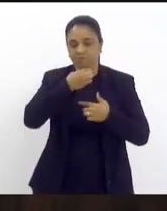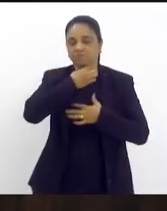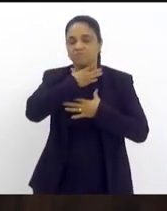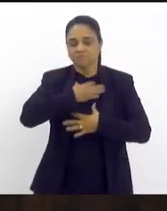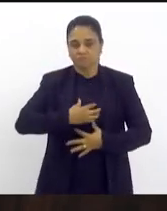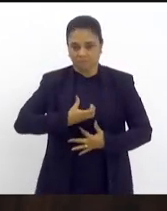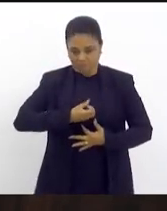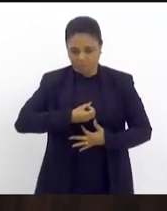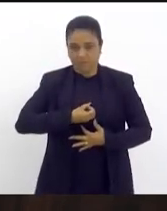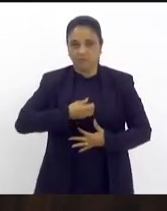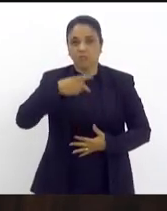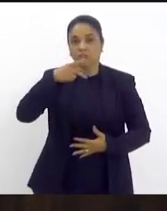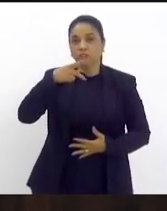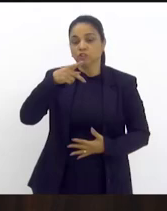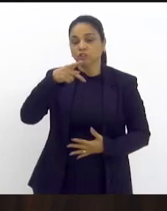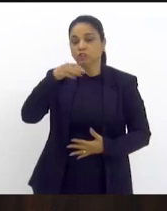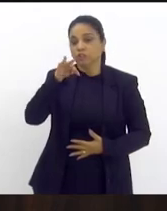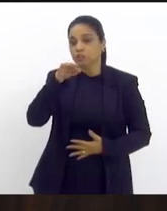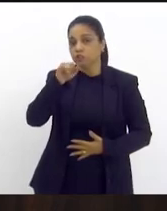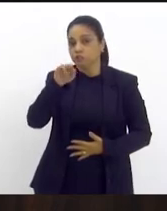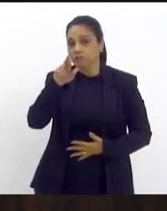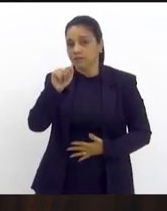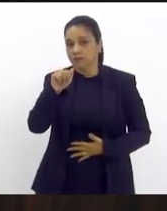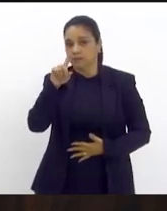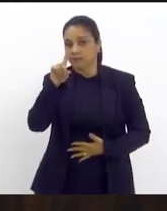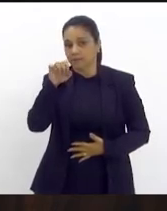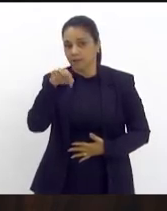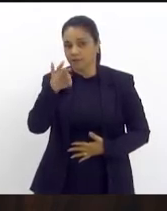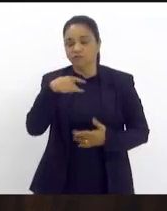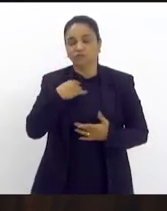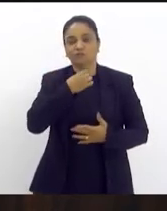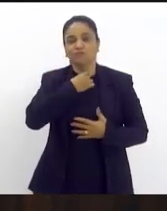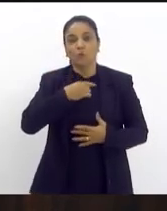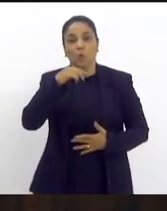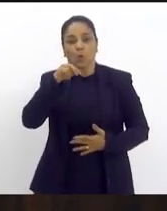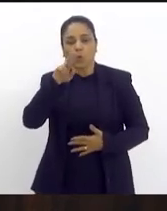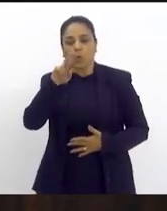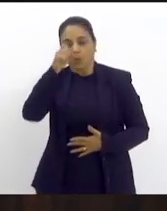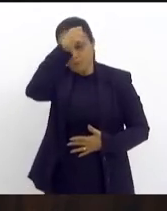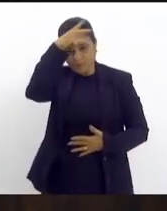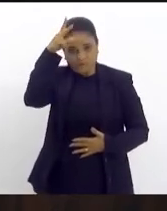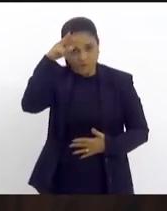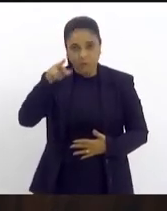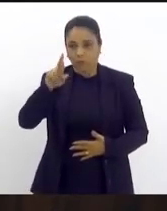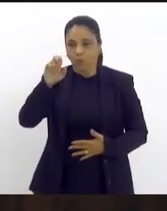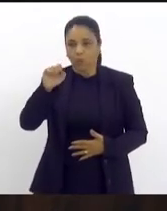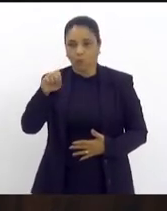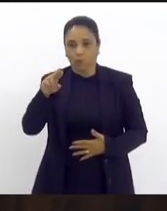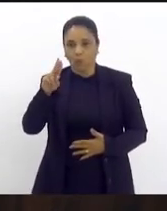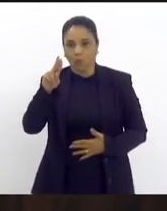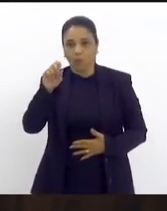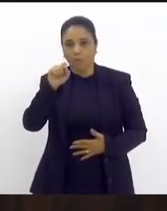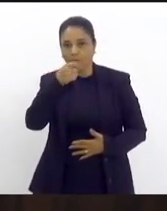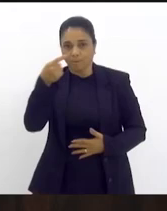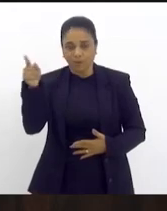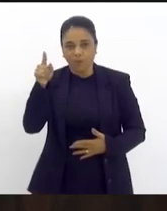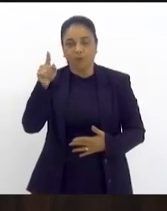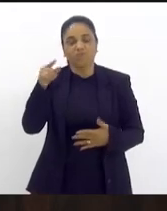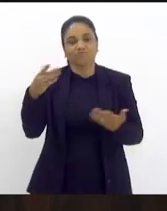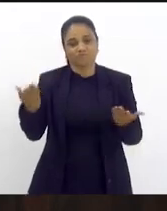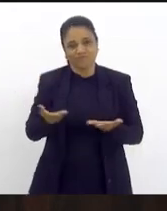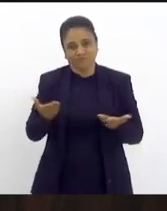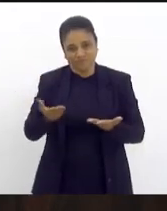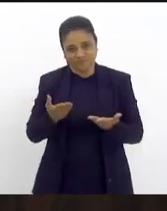Tiradentes ao prefeito Rubão Vieira de Souza, maior honraria do Parlamento